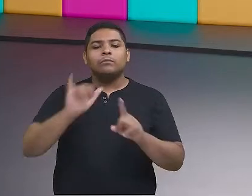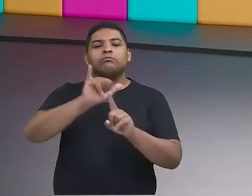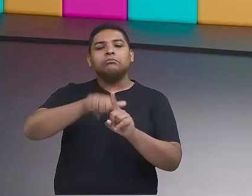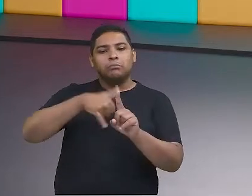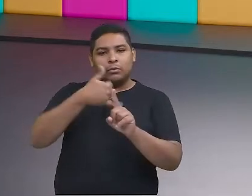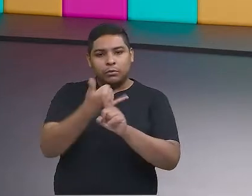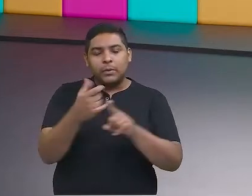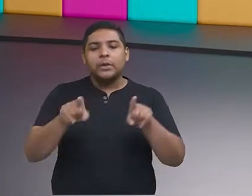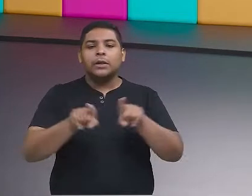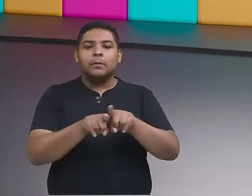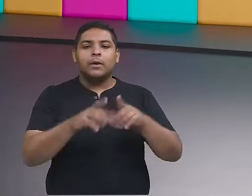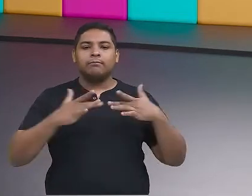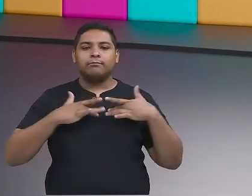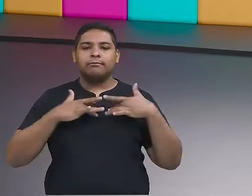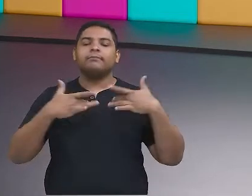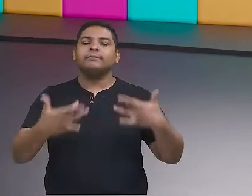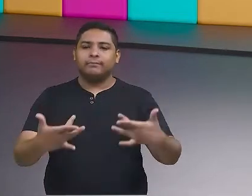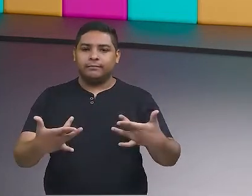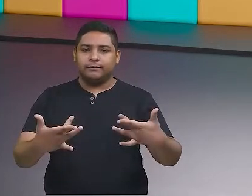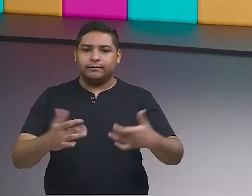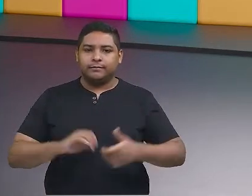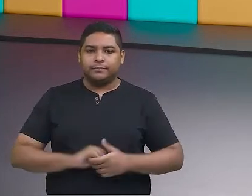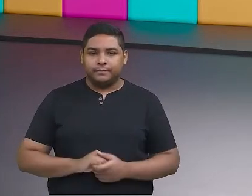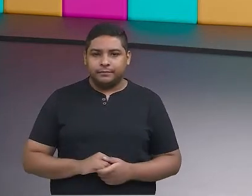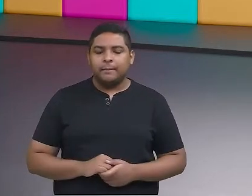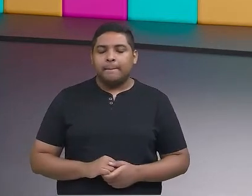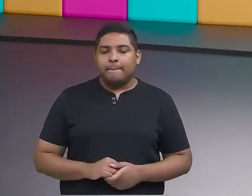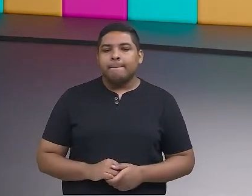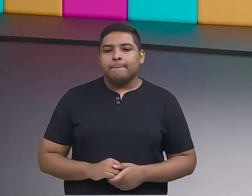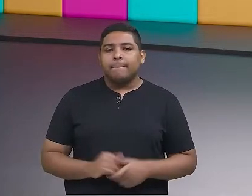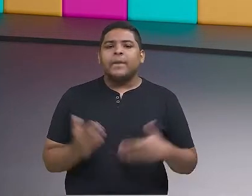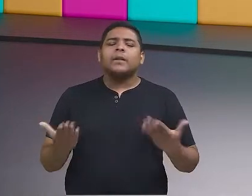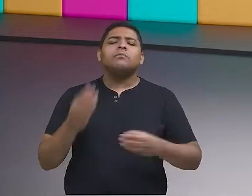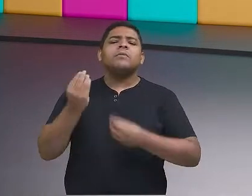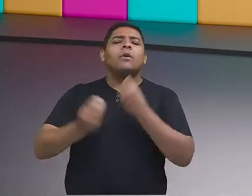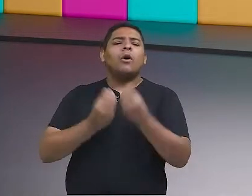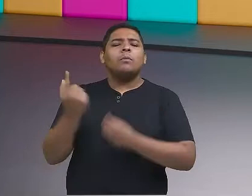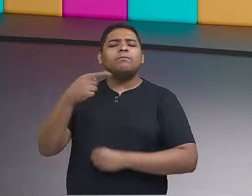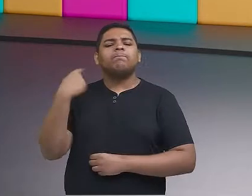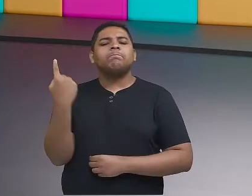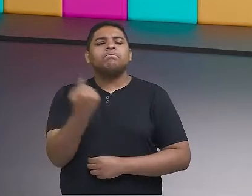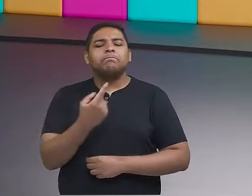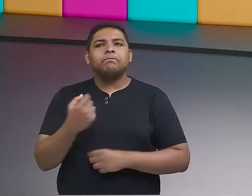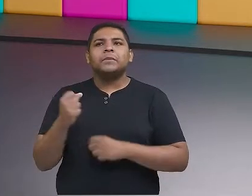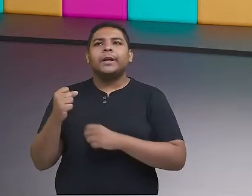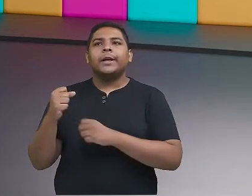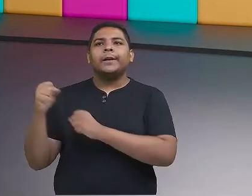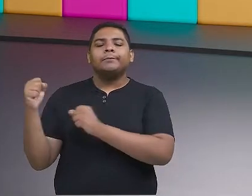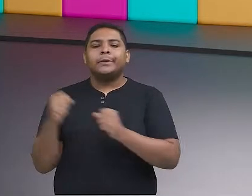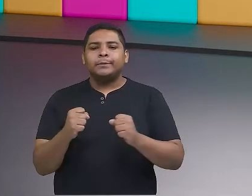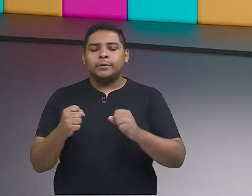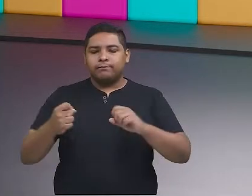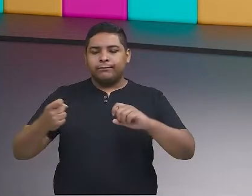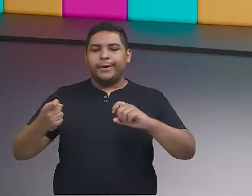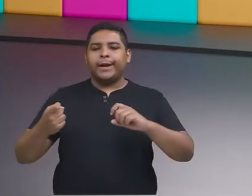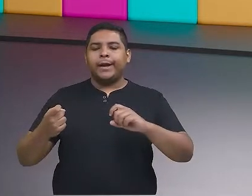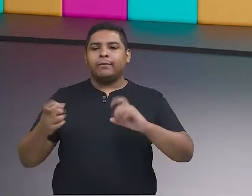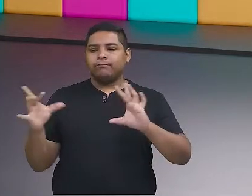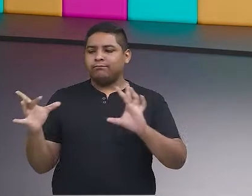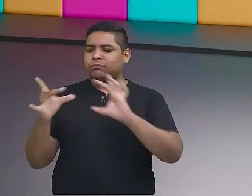amabilidade, tá? Então, como é que nós podemos vincular o que